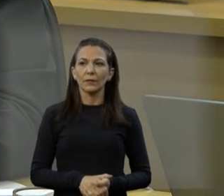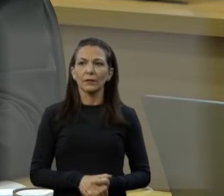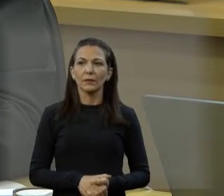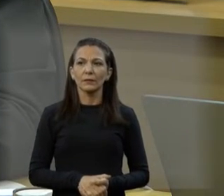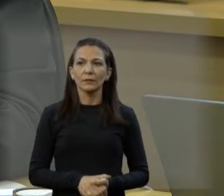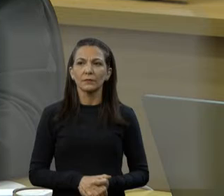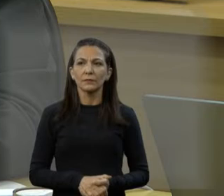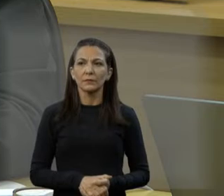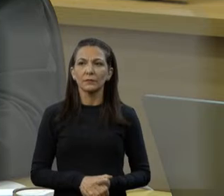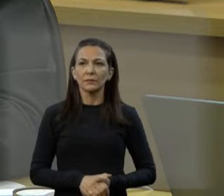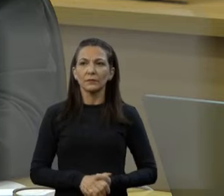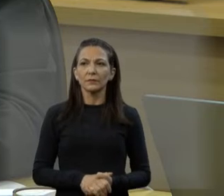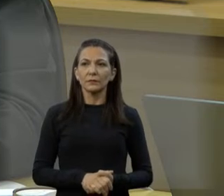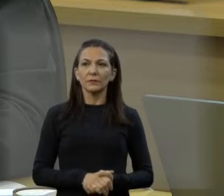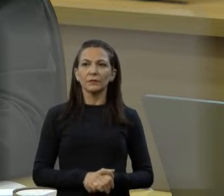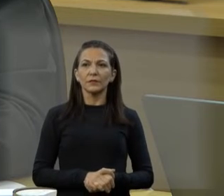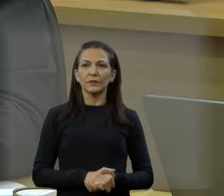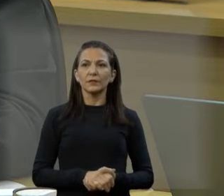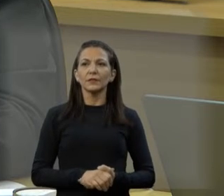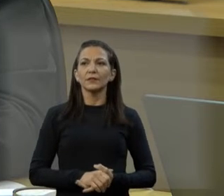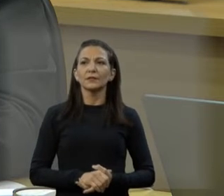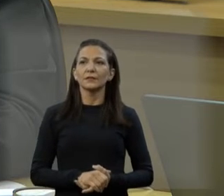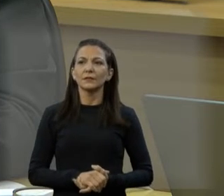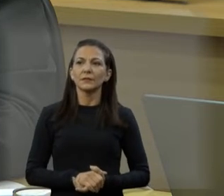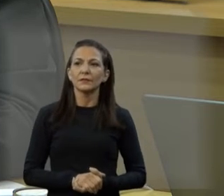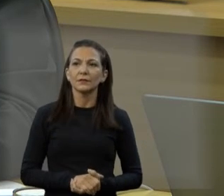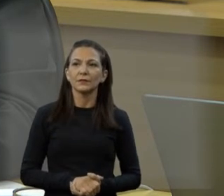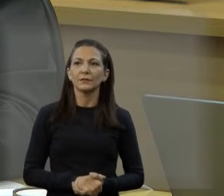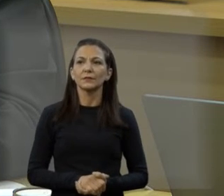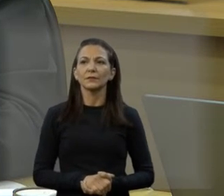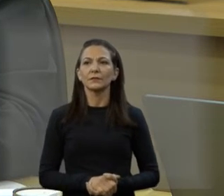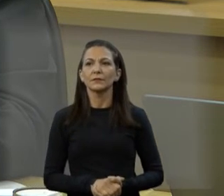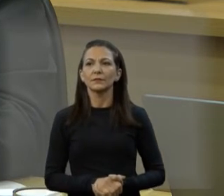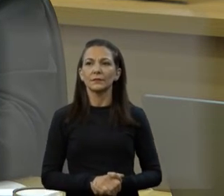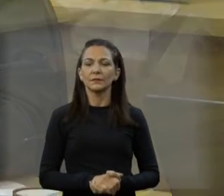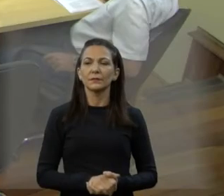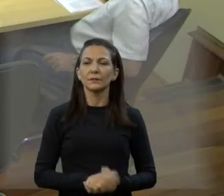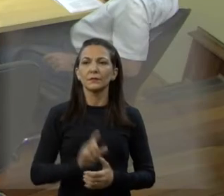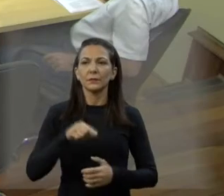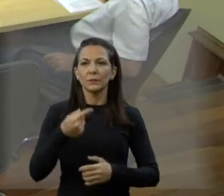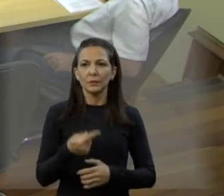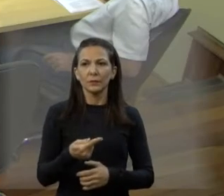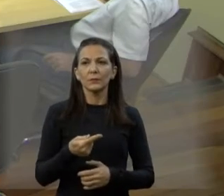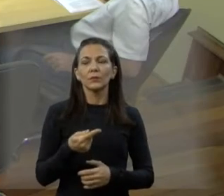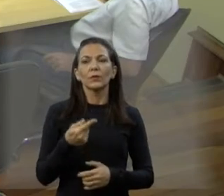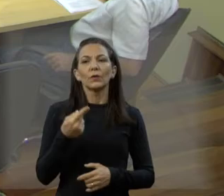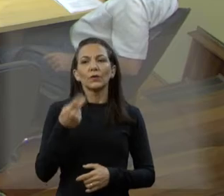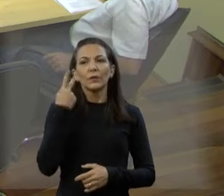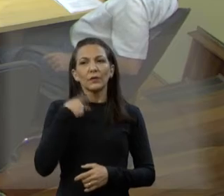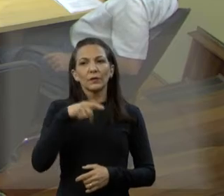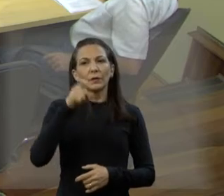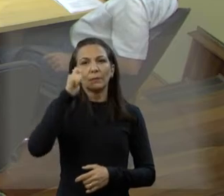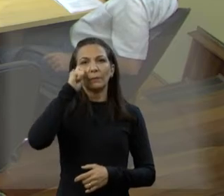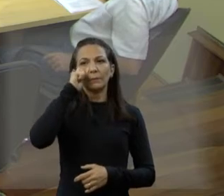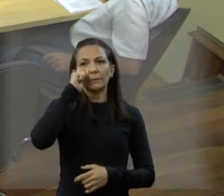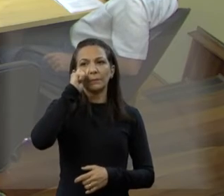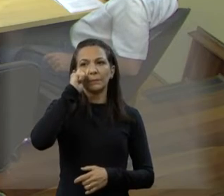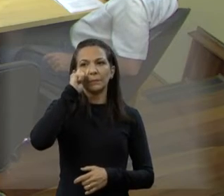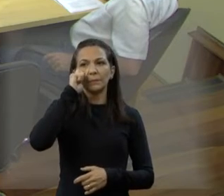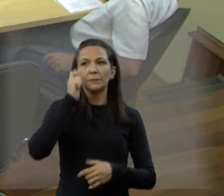o vereador Emanuel sponton o líder da bancada do PP